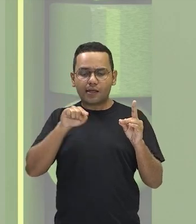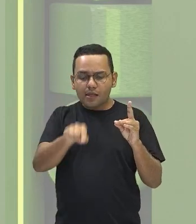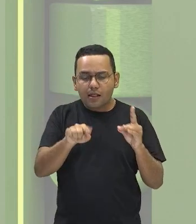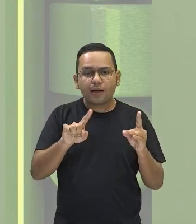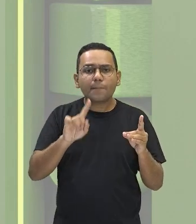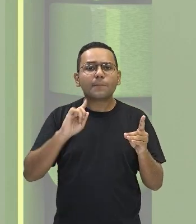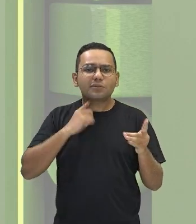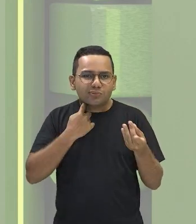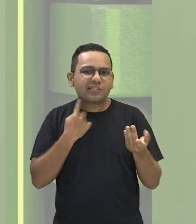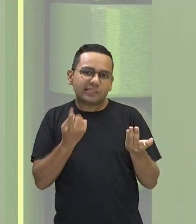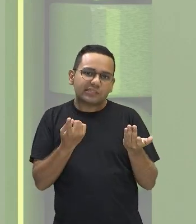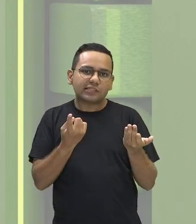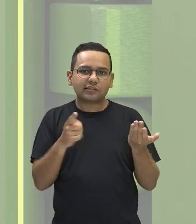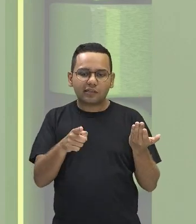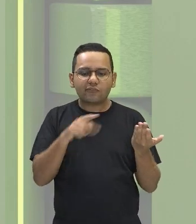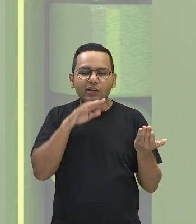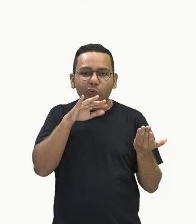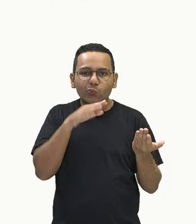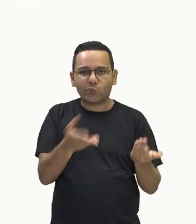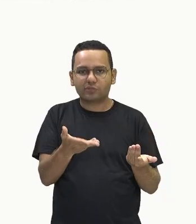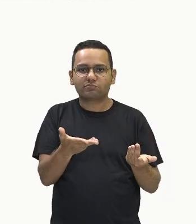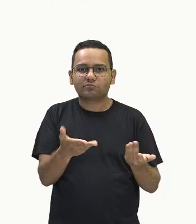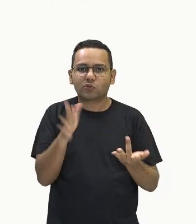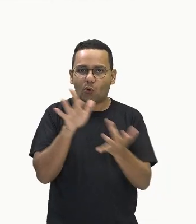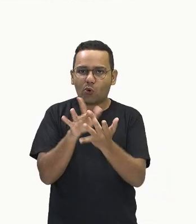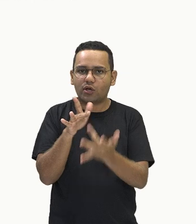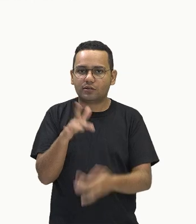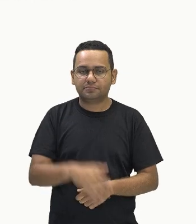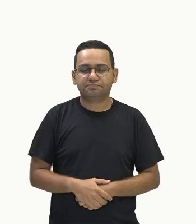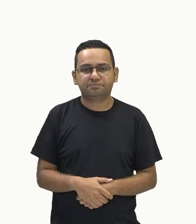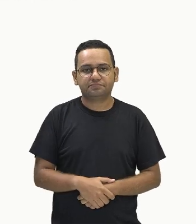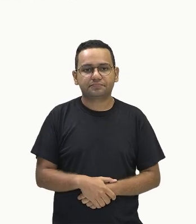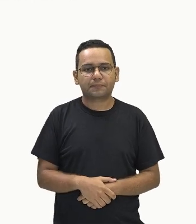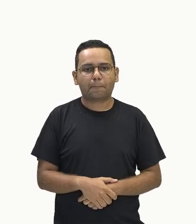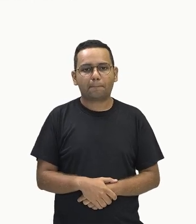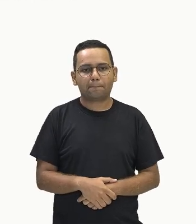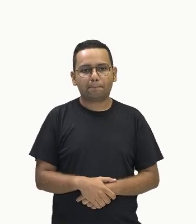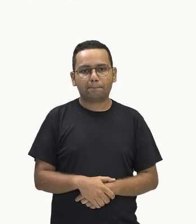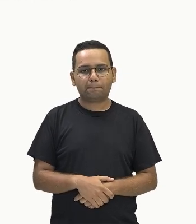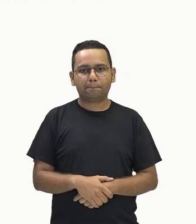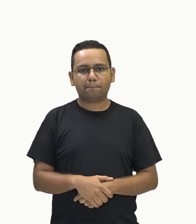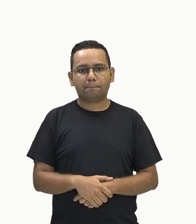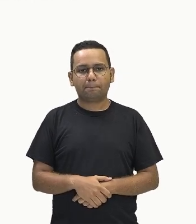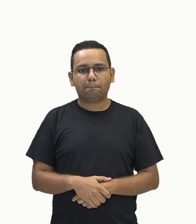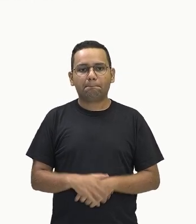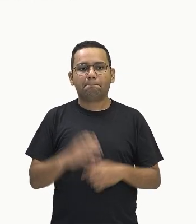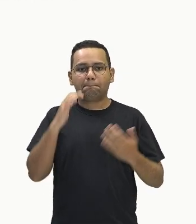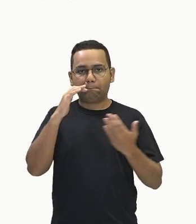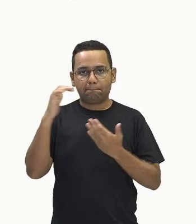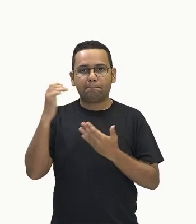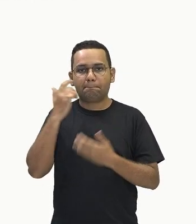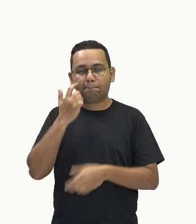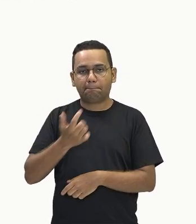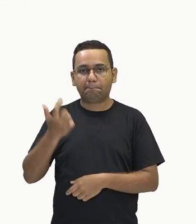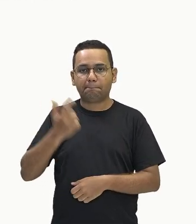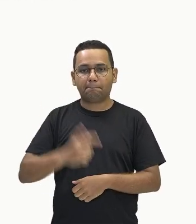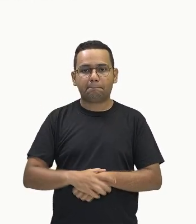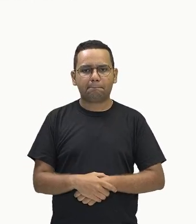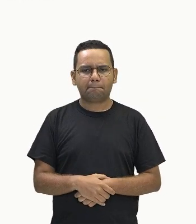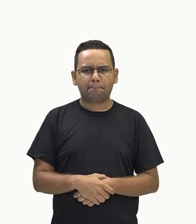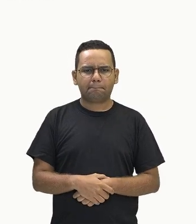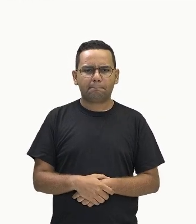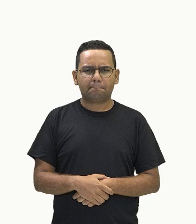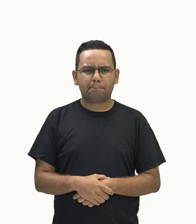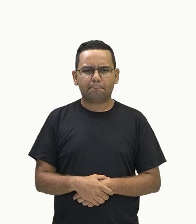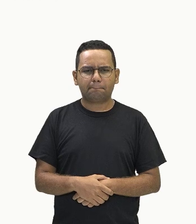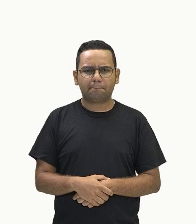irá estragar a sua comida. Então, dando continuidade à digestão